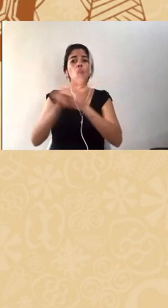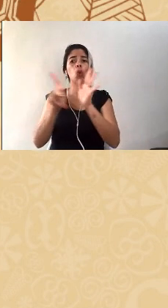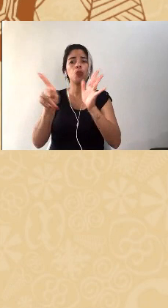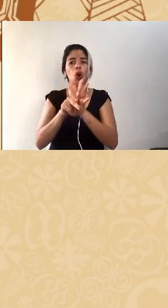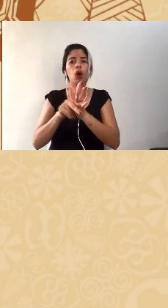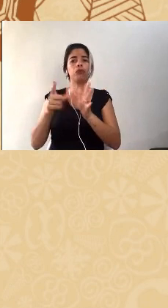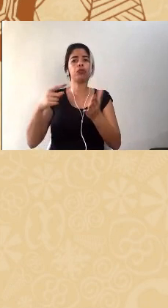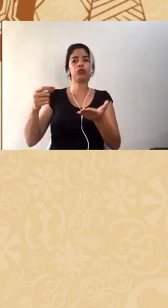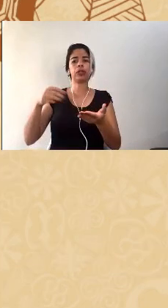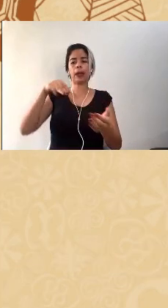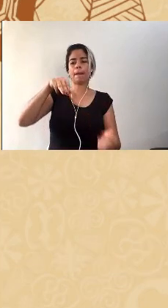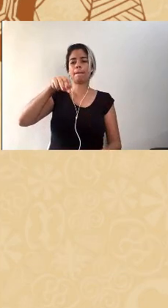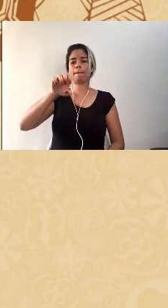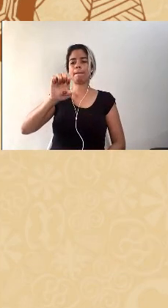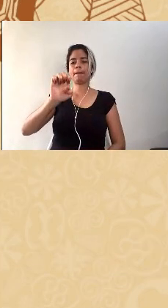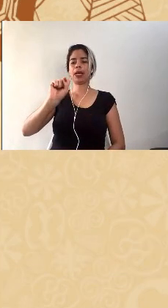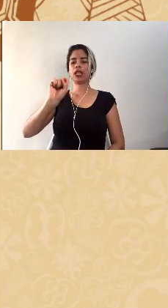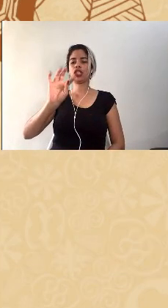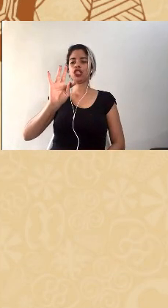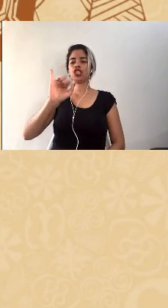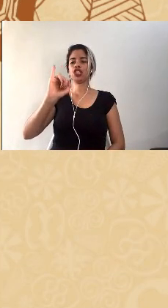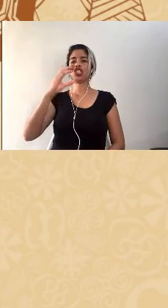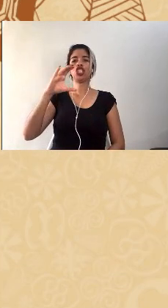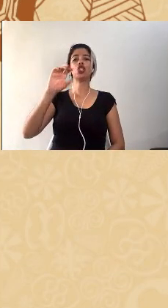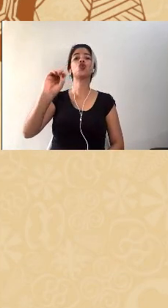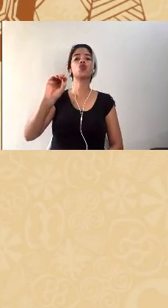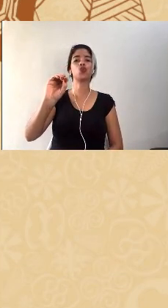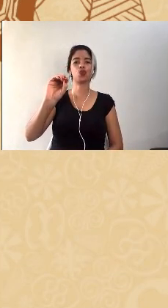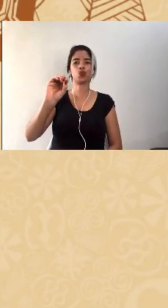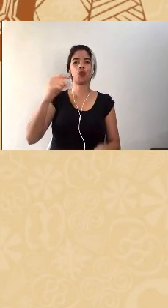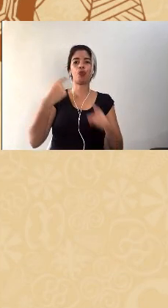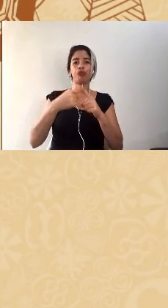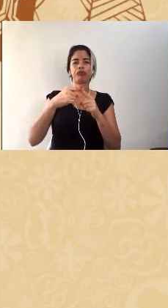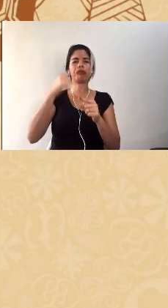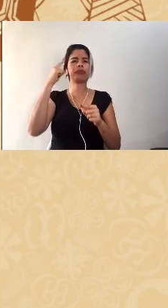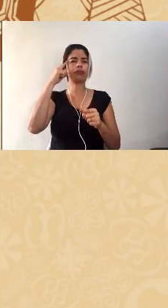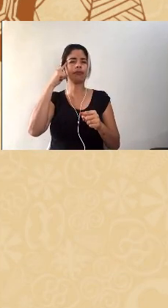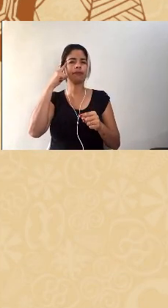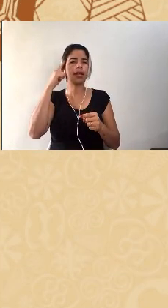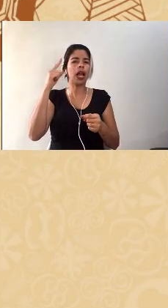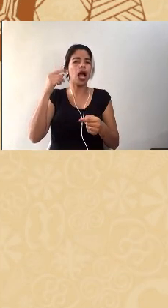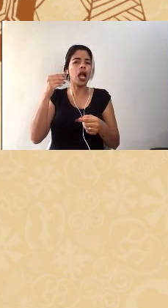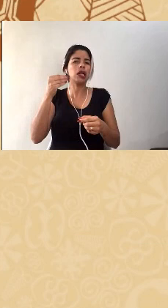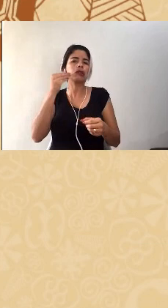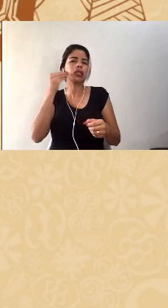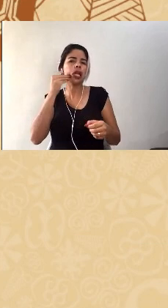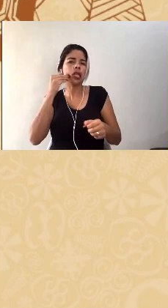que a mestiçagem era o grande dispositivo ideológico para tentar defender